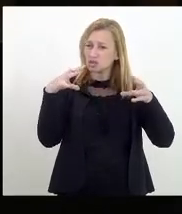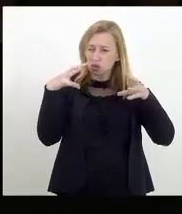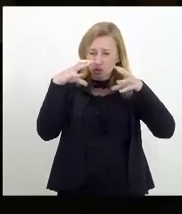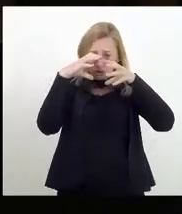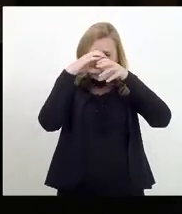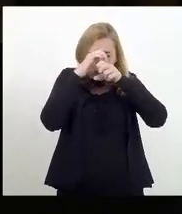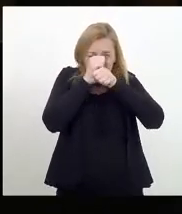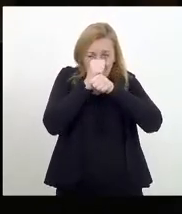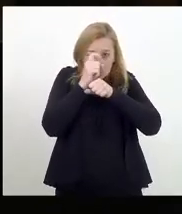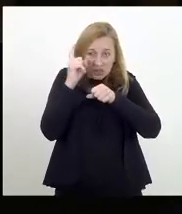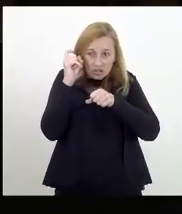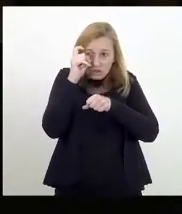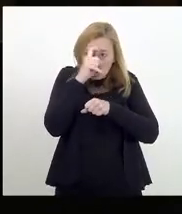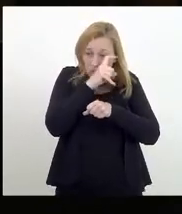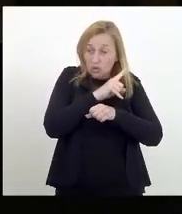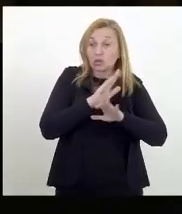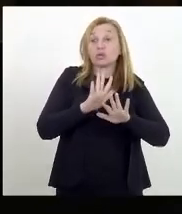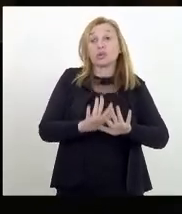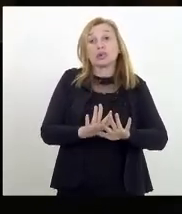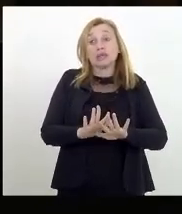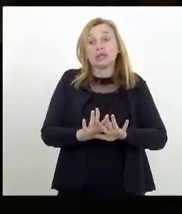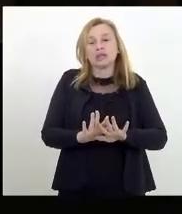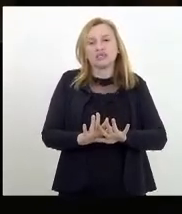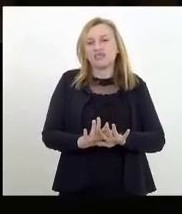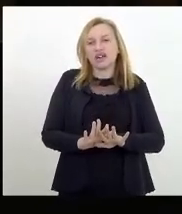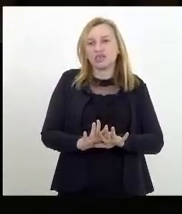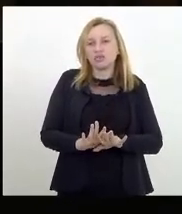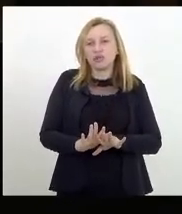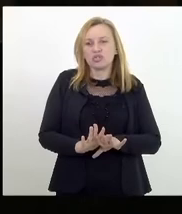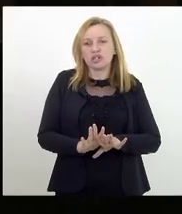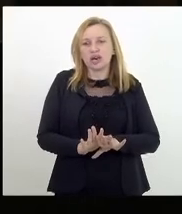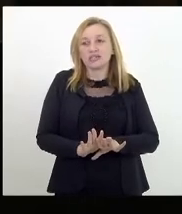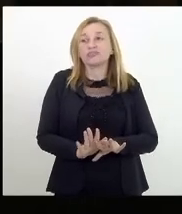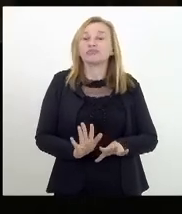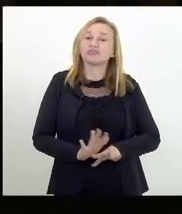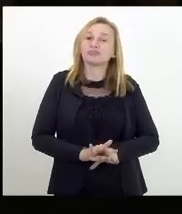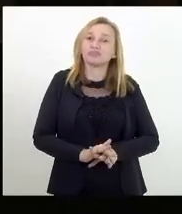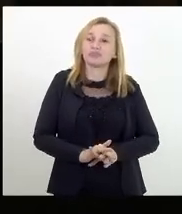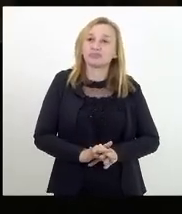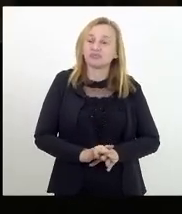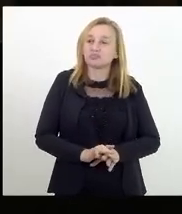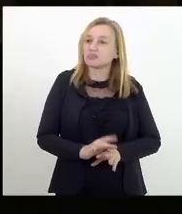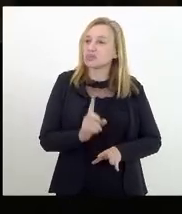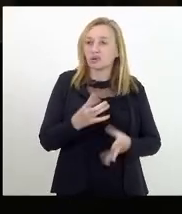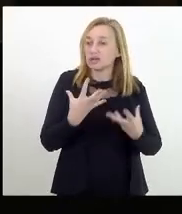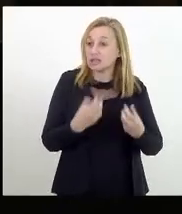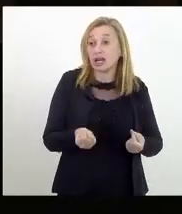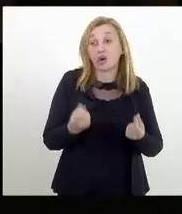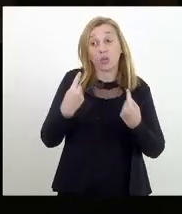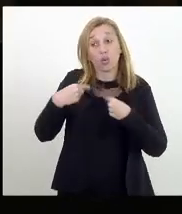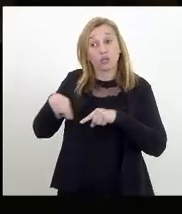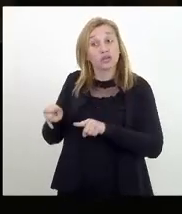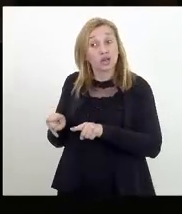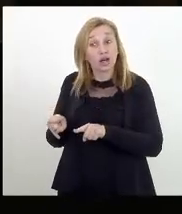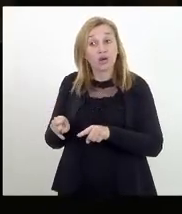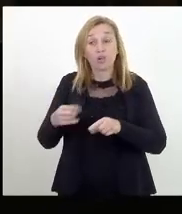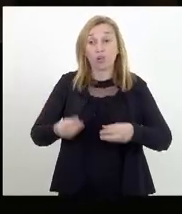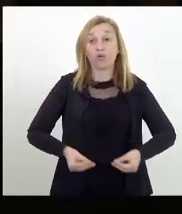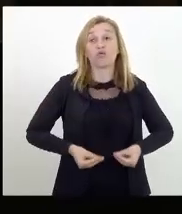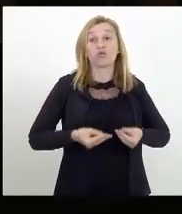bom e é claro que isso nós não devemos de forma alguma aceitar muito pelo contrário